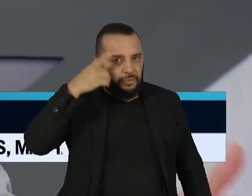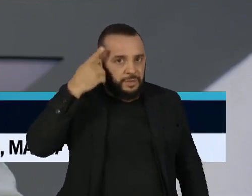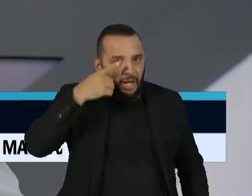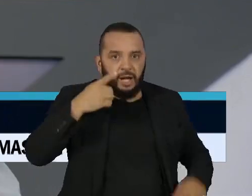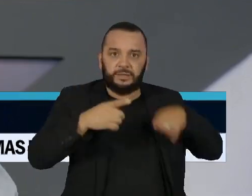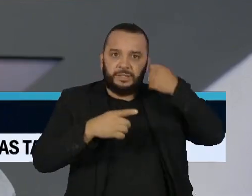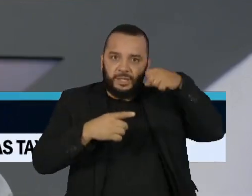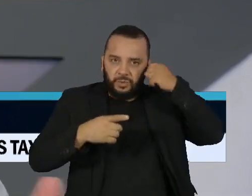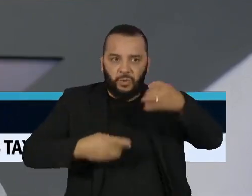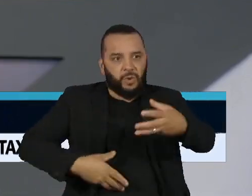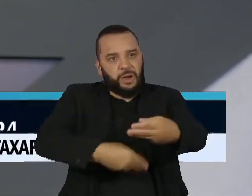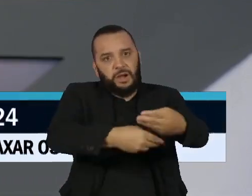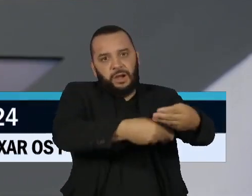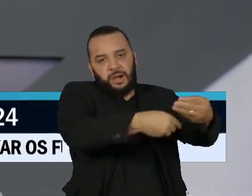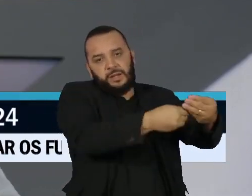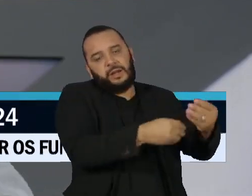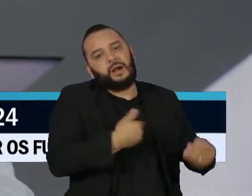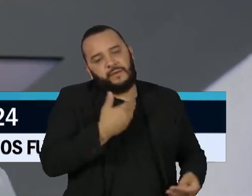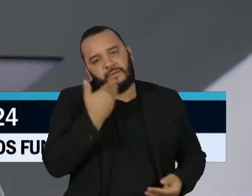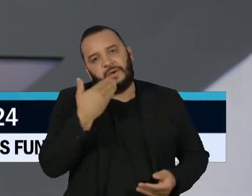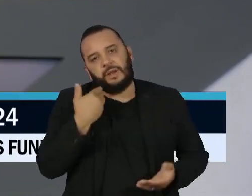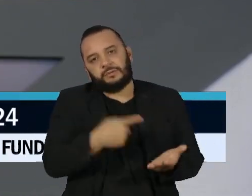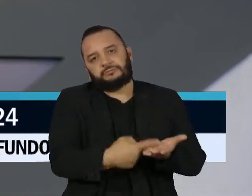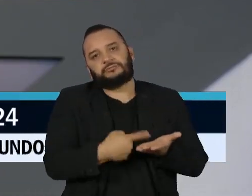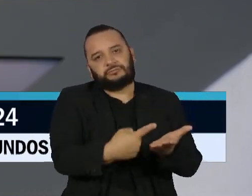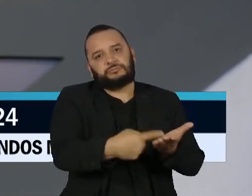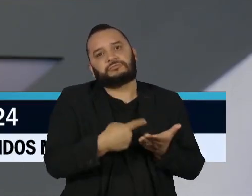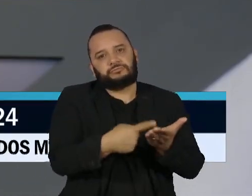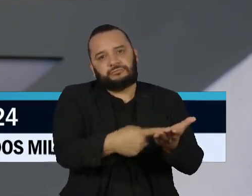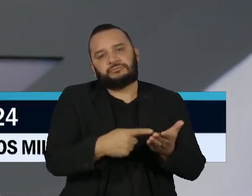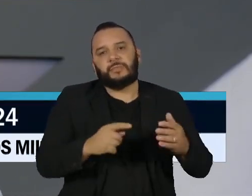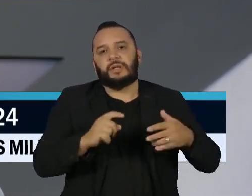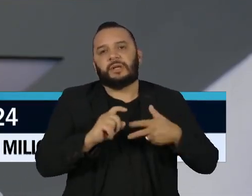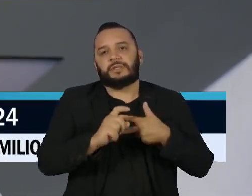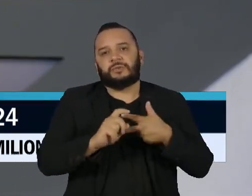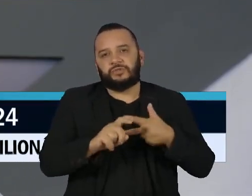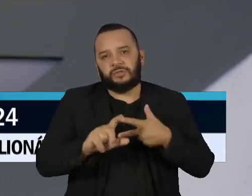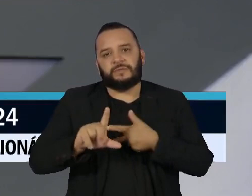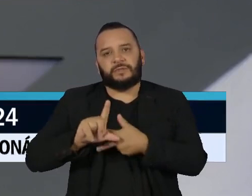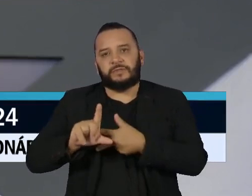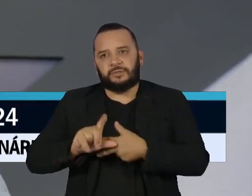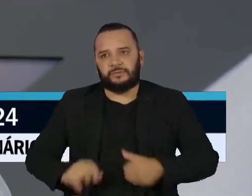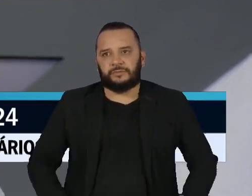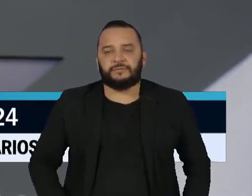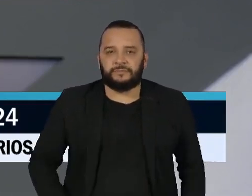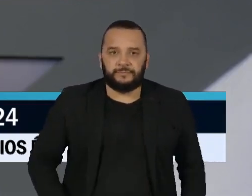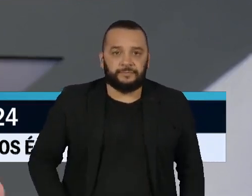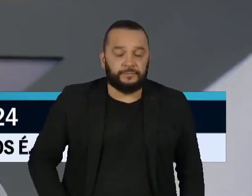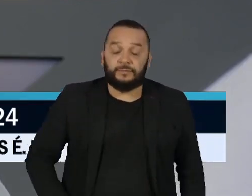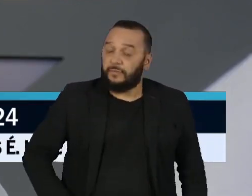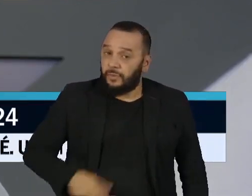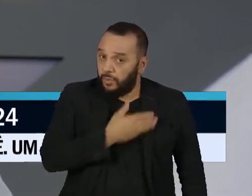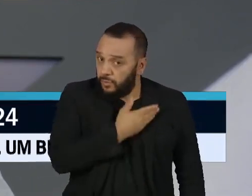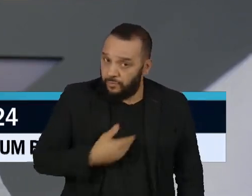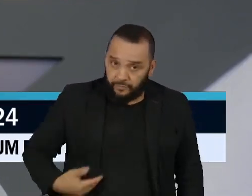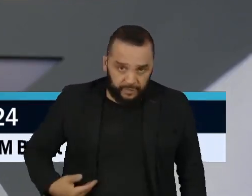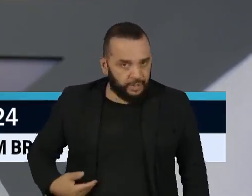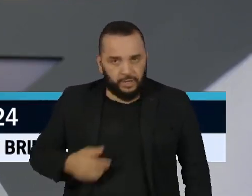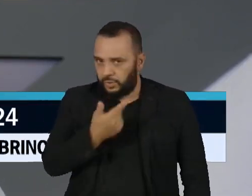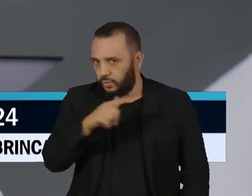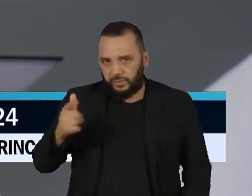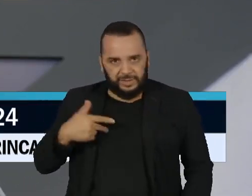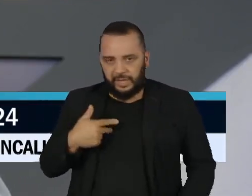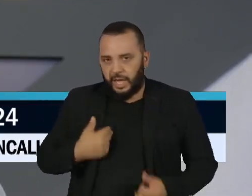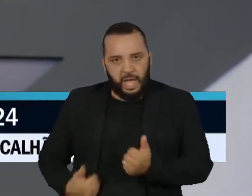esta negociação entre executivo e legislativo. Como a entrevistada colocou muito bem, é um governo que não tem uma base sólida,